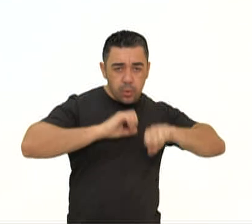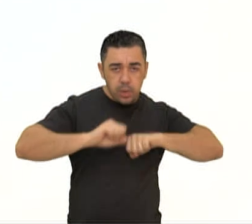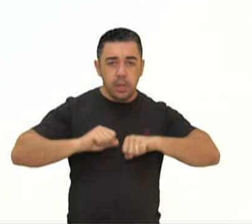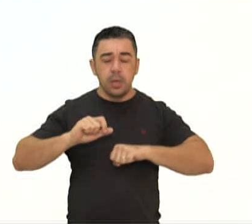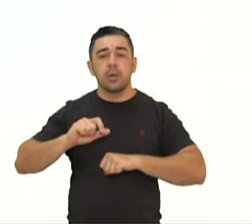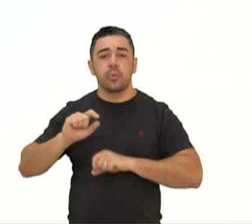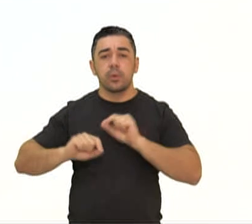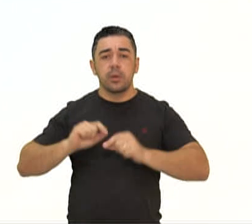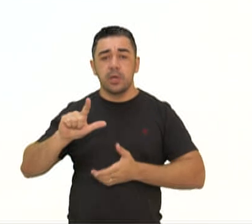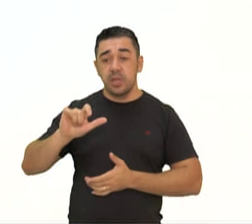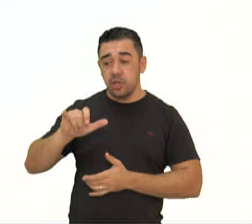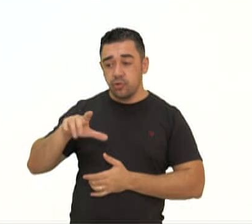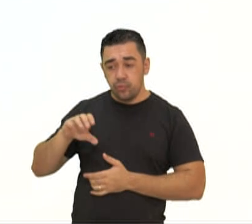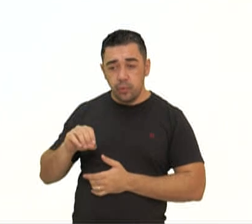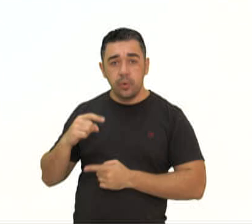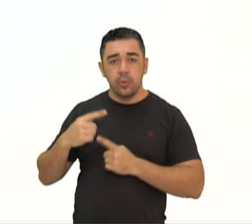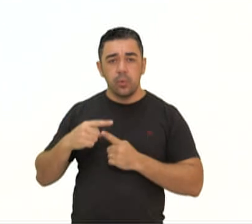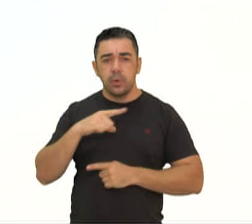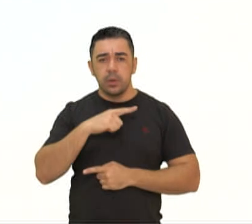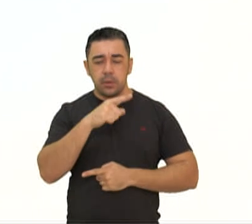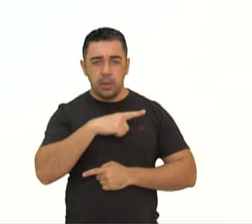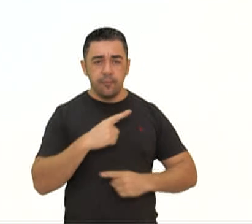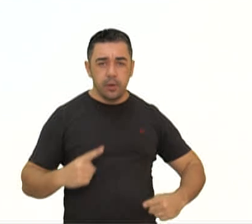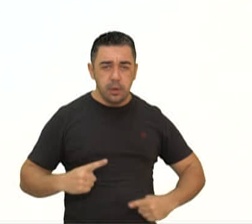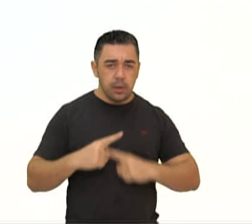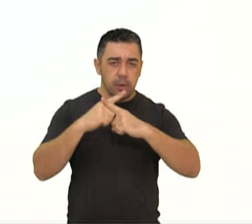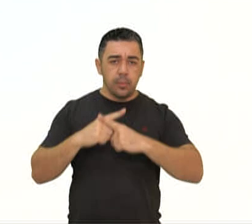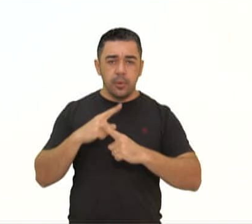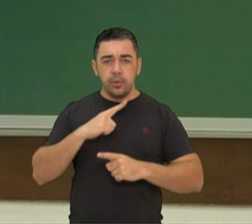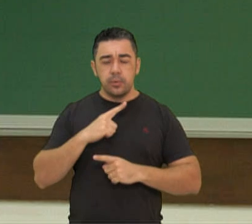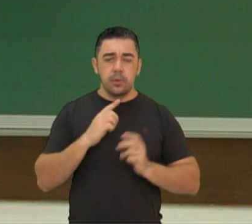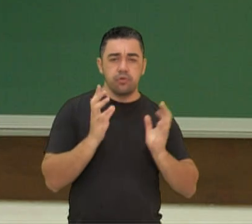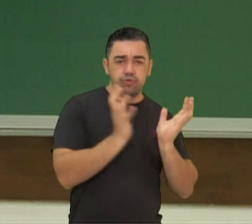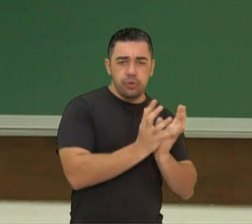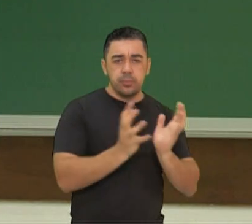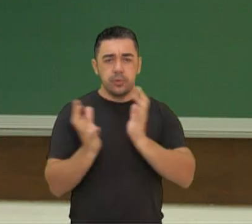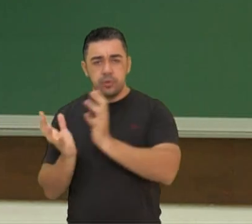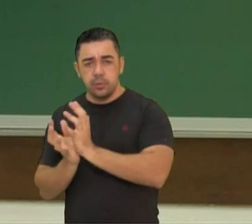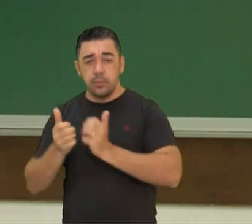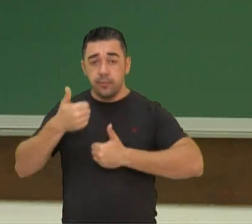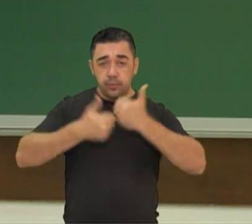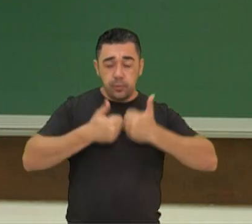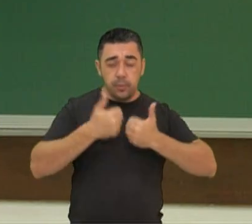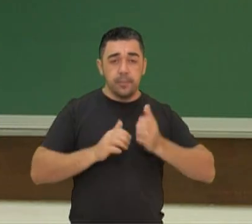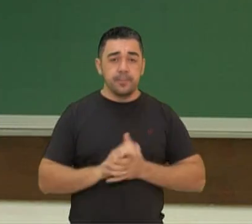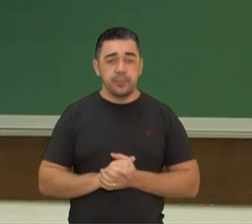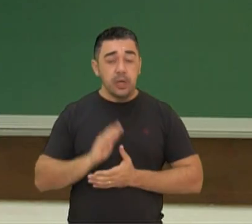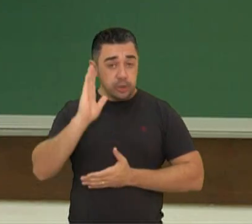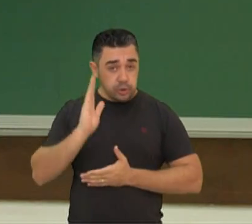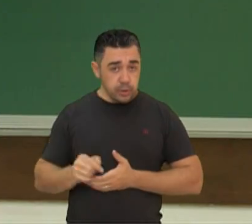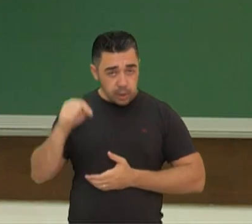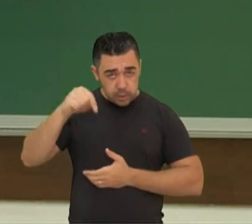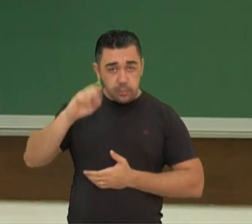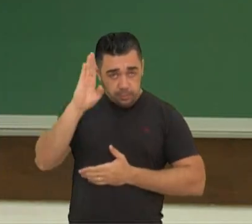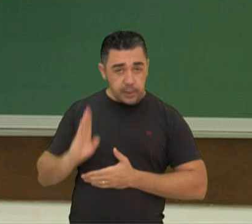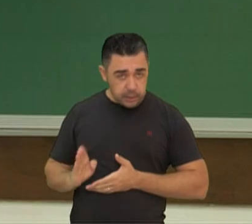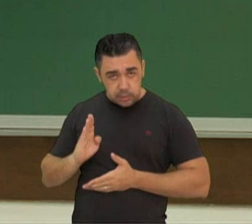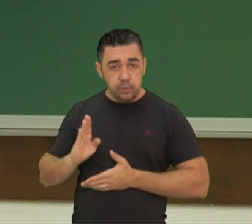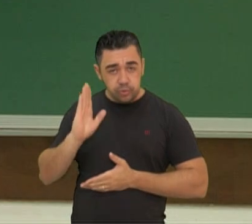seus países venceram nesta semana. No Mundial do Brasil, japoneses já haviam dado exemplo de